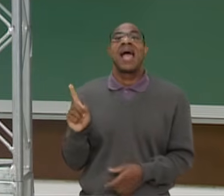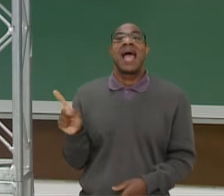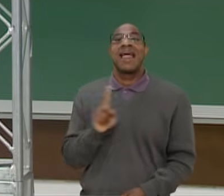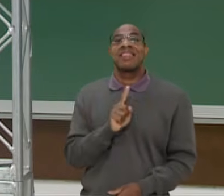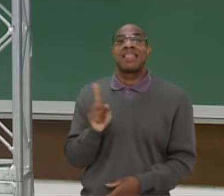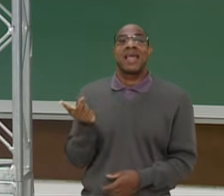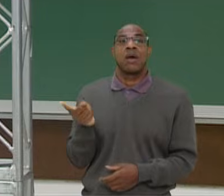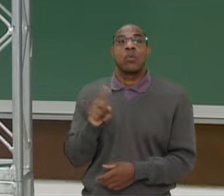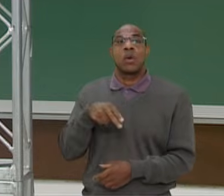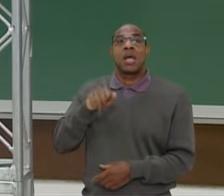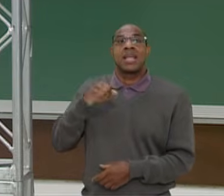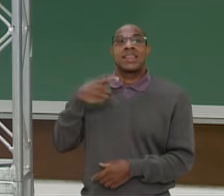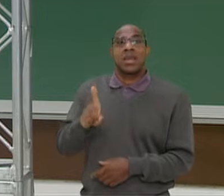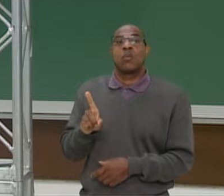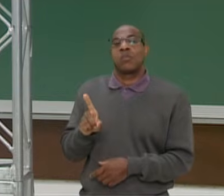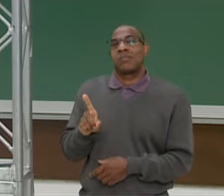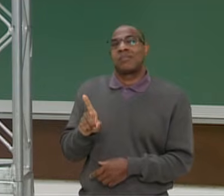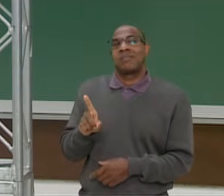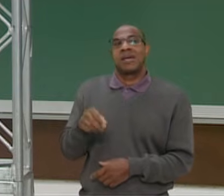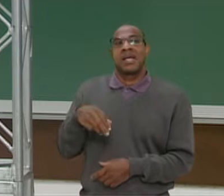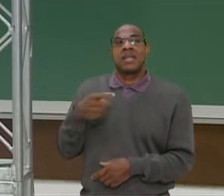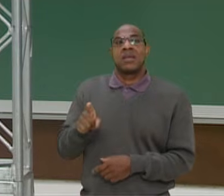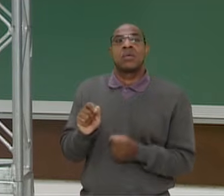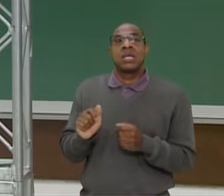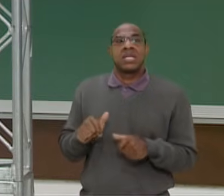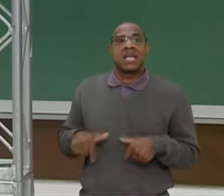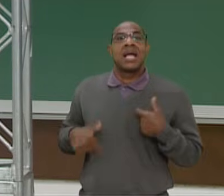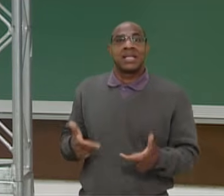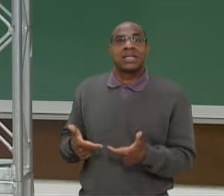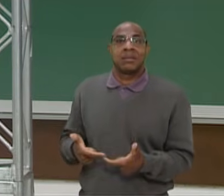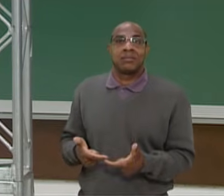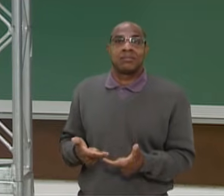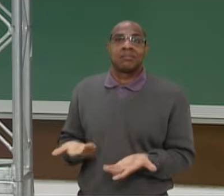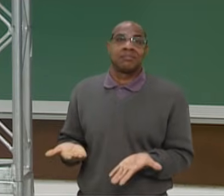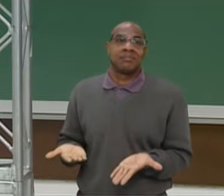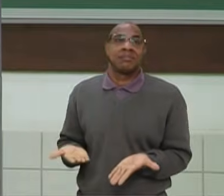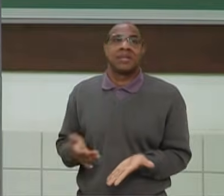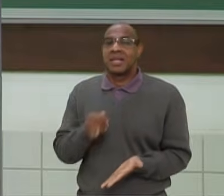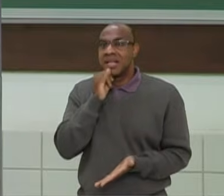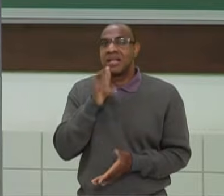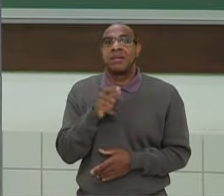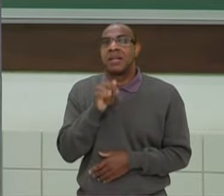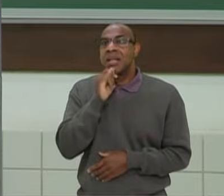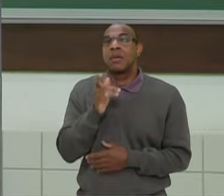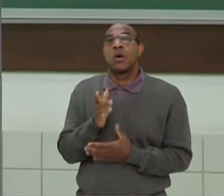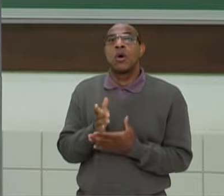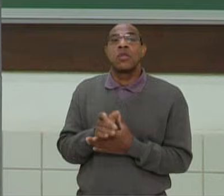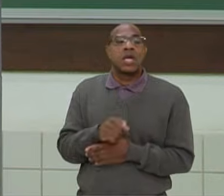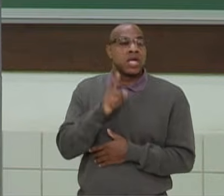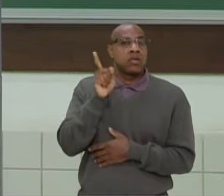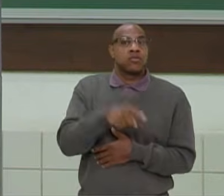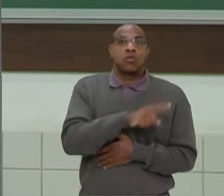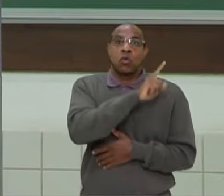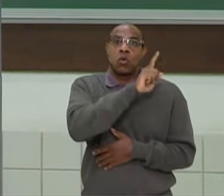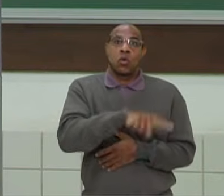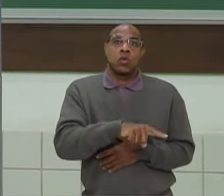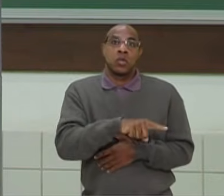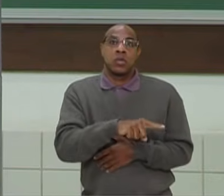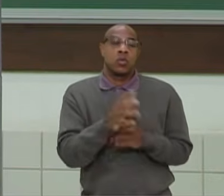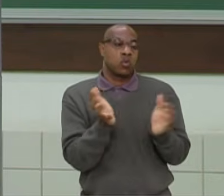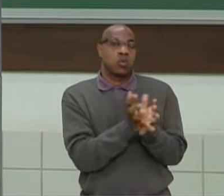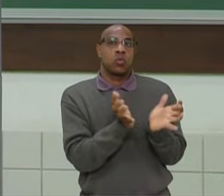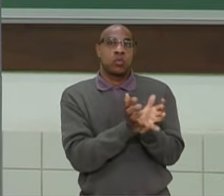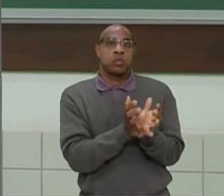ali, mas essa questão da ação concreta está pensando no seguinte: quando a gente exclui grupos, partes da